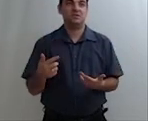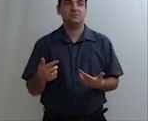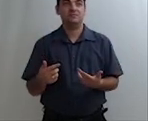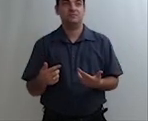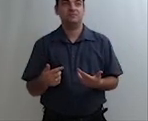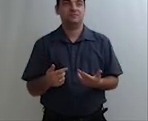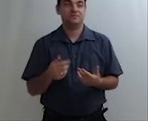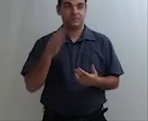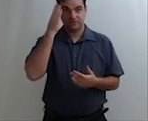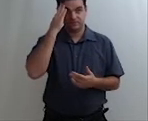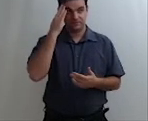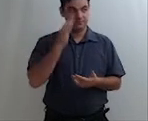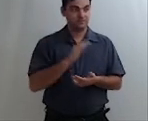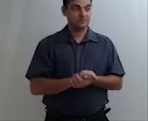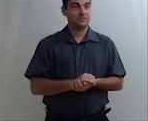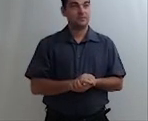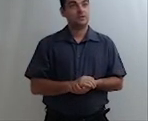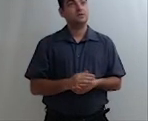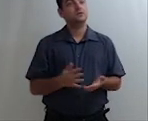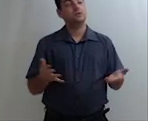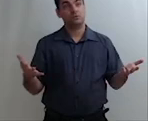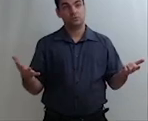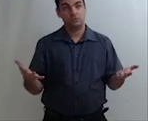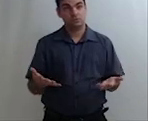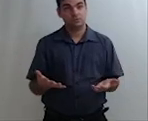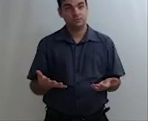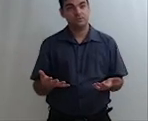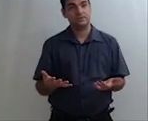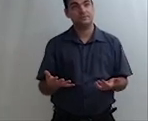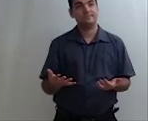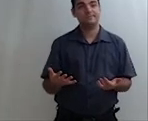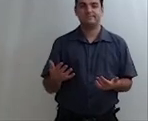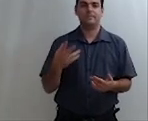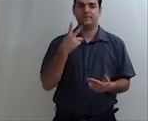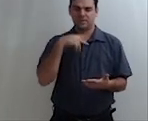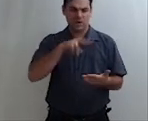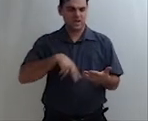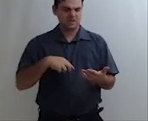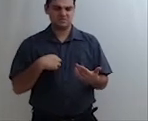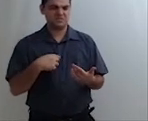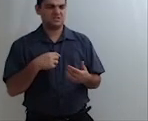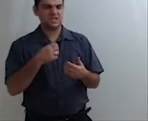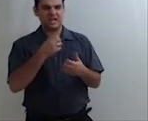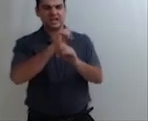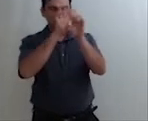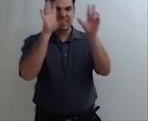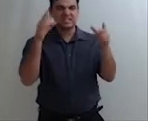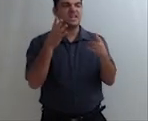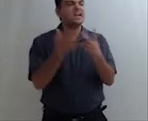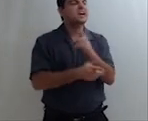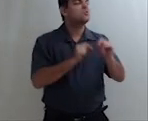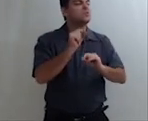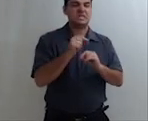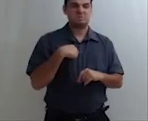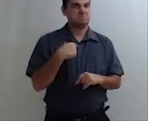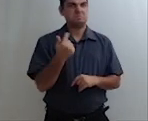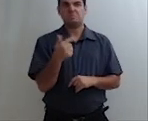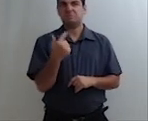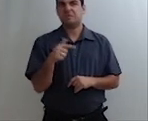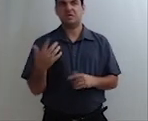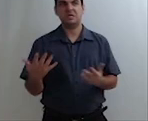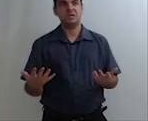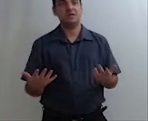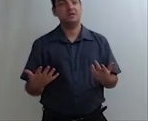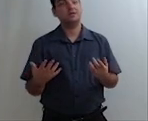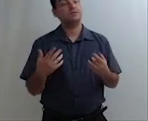julgado de igual modo não existe a omissão apontada consignou-se No acordo vergastado quando quanto ao